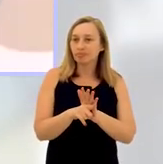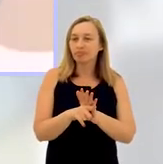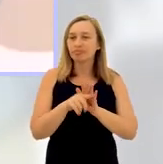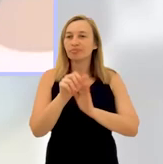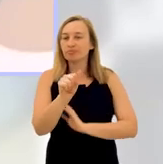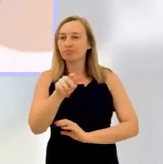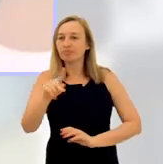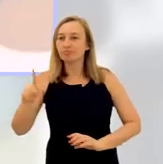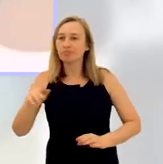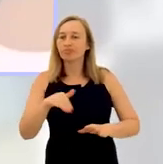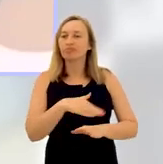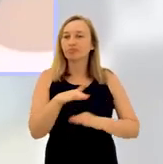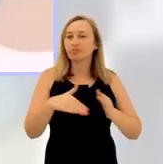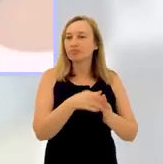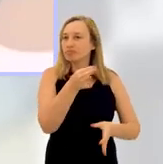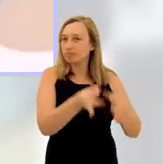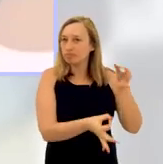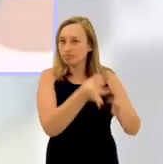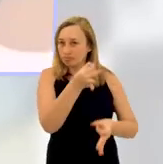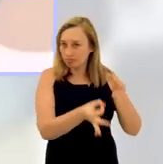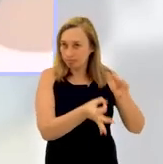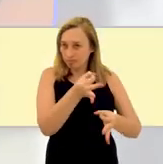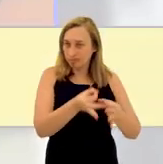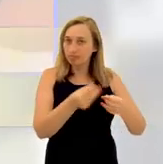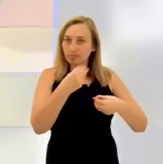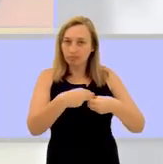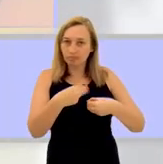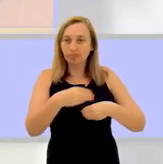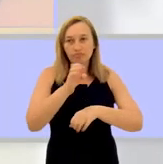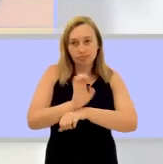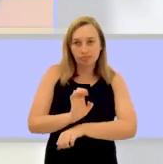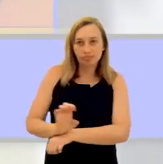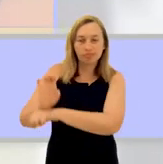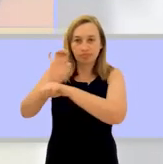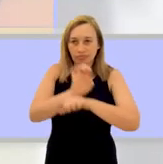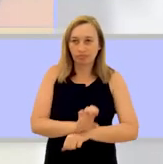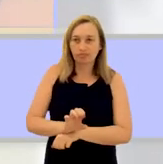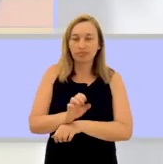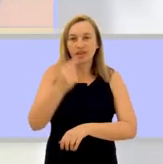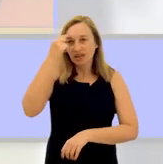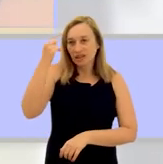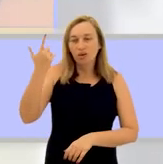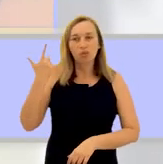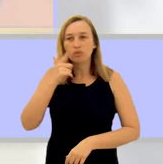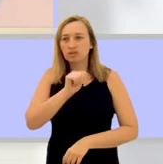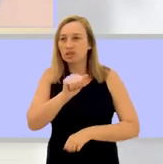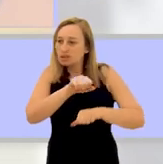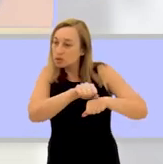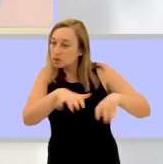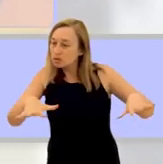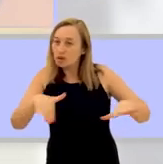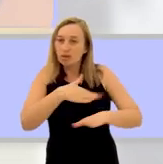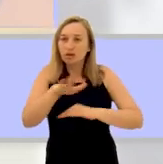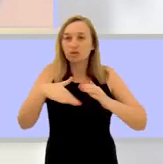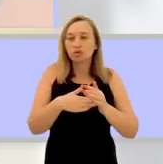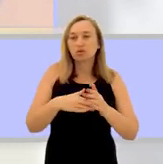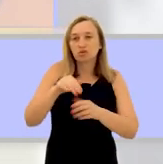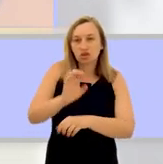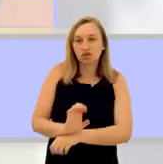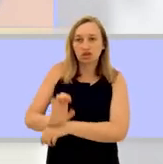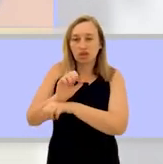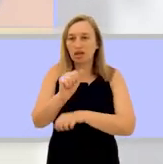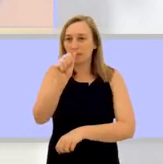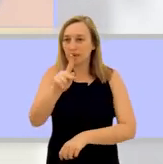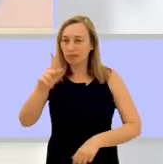é nacionalizar o aplicativo para todos os tribunais e todos os municípios e estados. A ideia é que a gente consiga levar para todos os